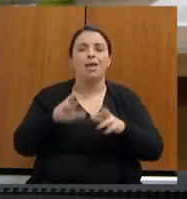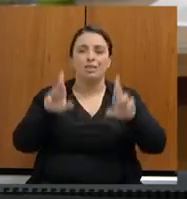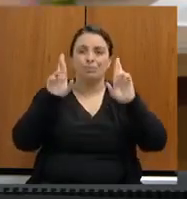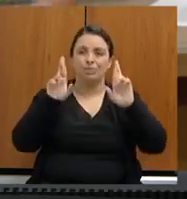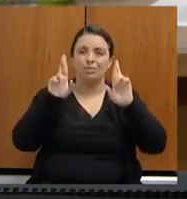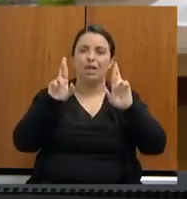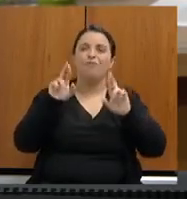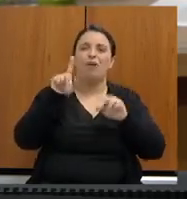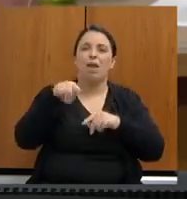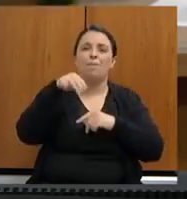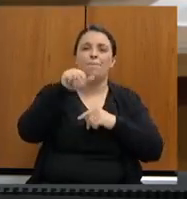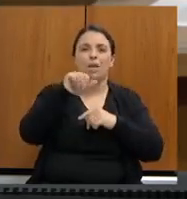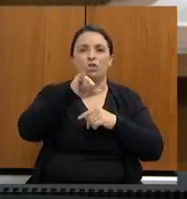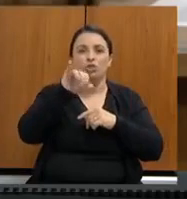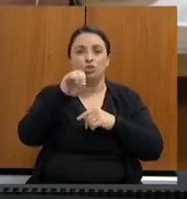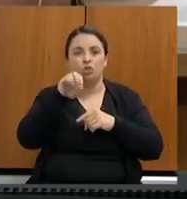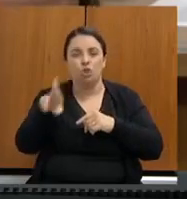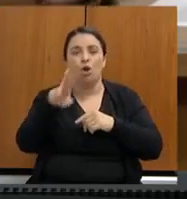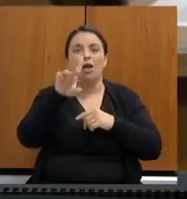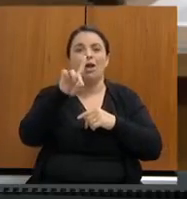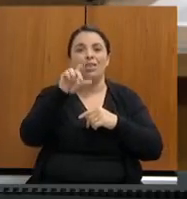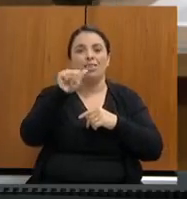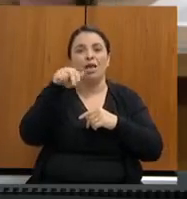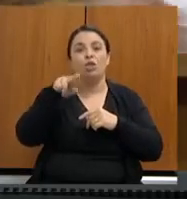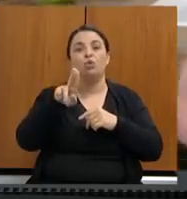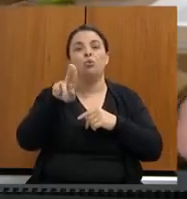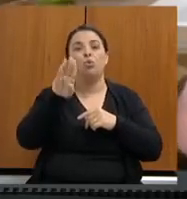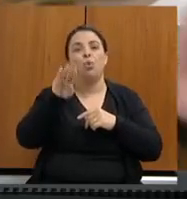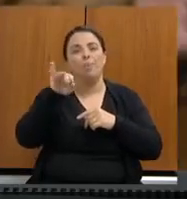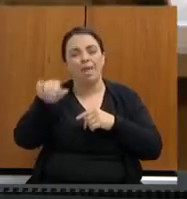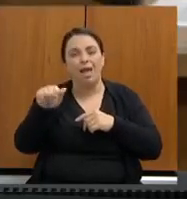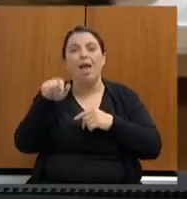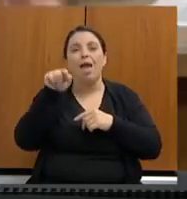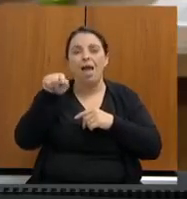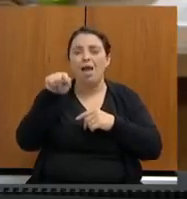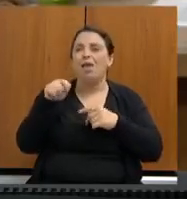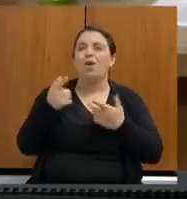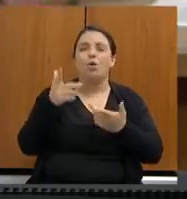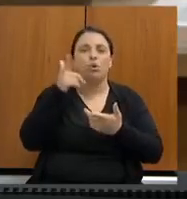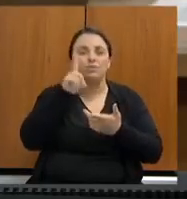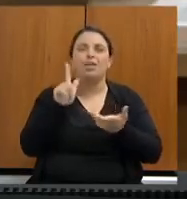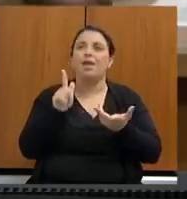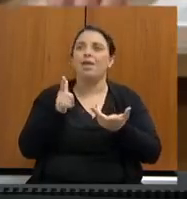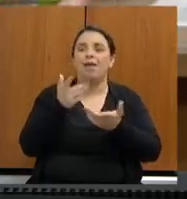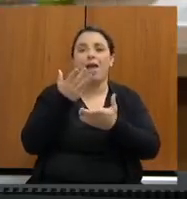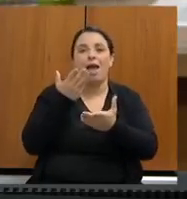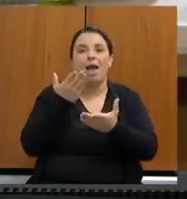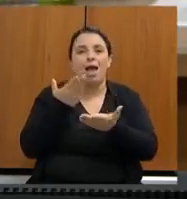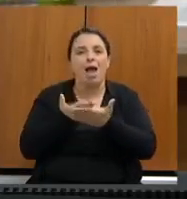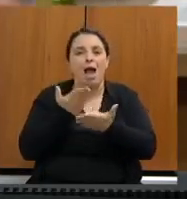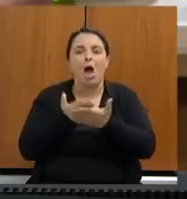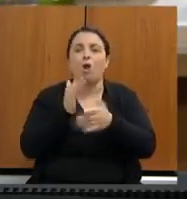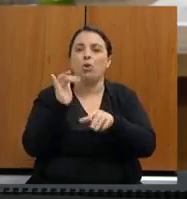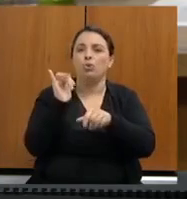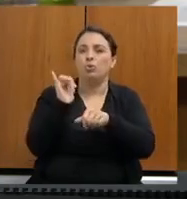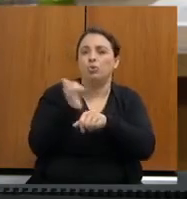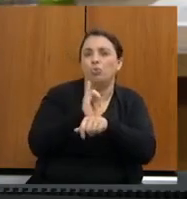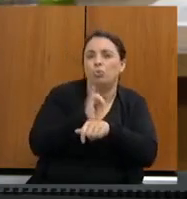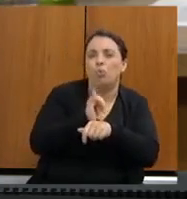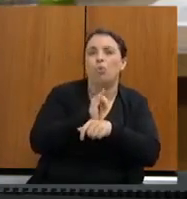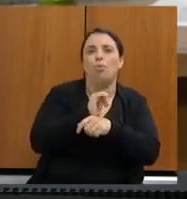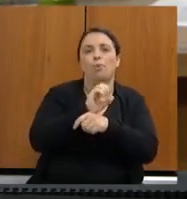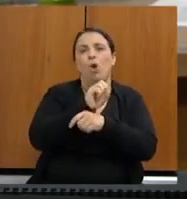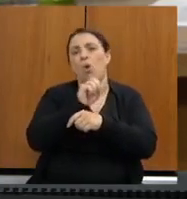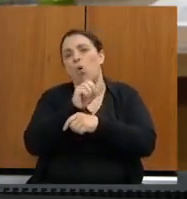ela assim junto com a equipe dela e conseguir criar aulas vai fácil pelo YouTube Faz pela pelo pelos link e a gente realmente